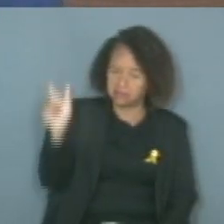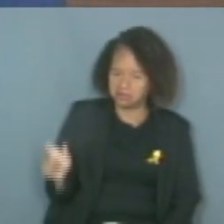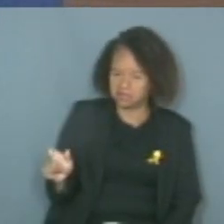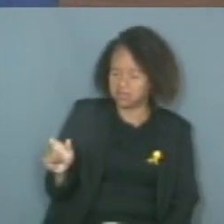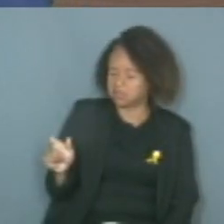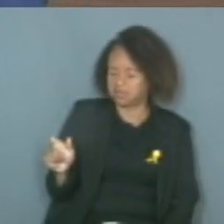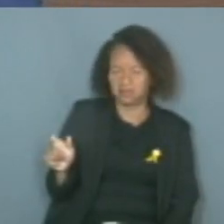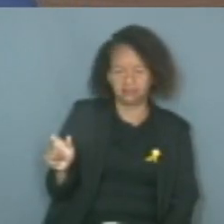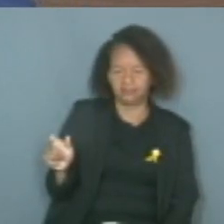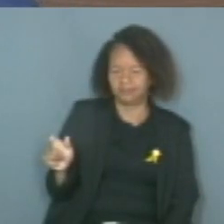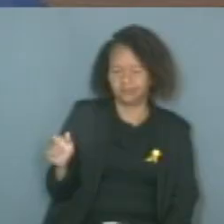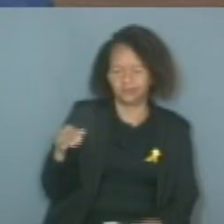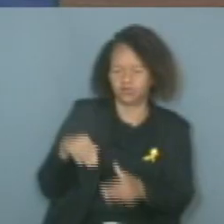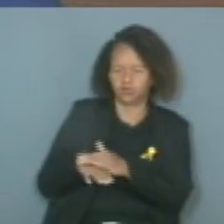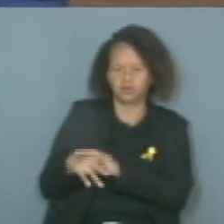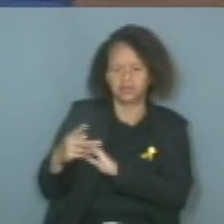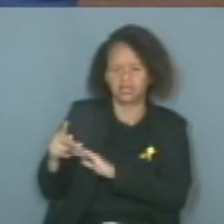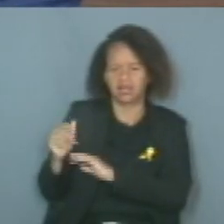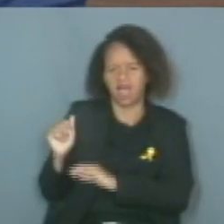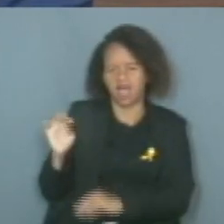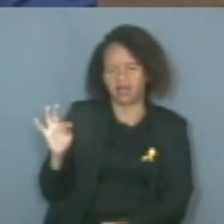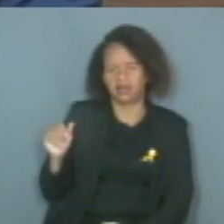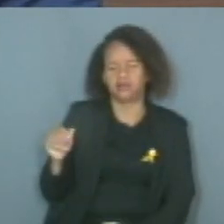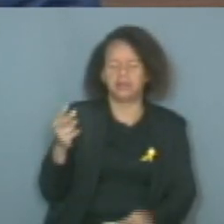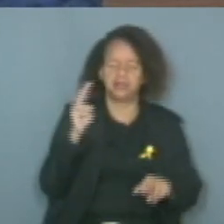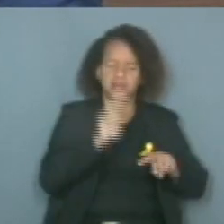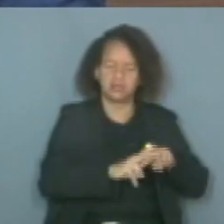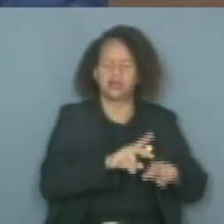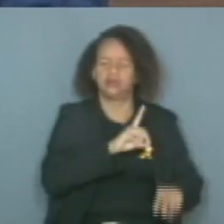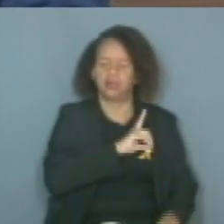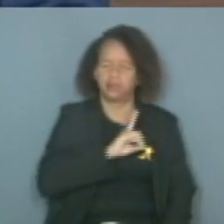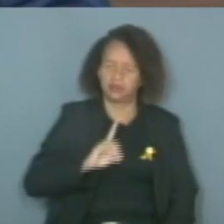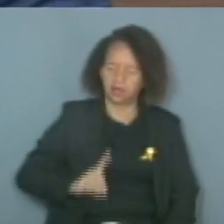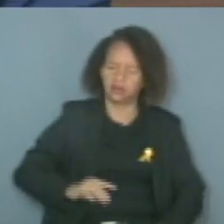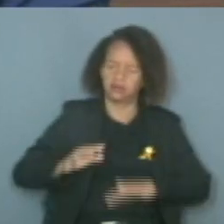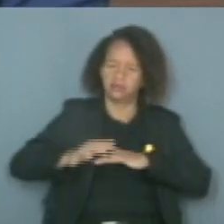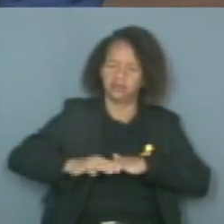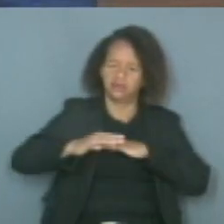foi um dos atos dele. Prisões de deputados e